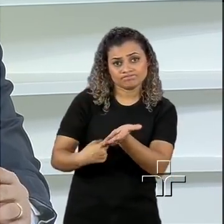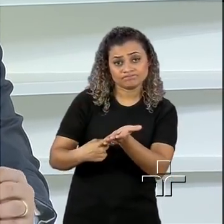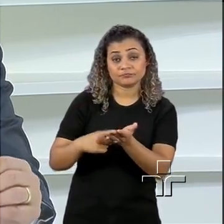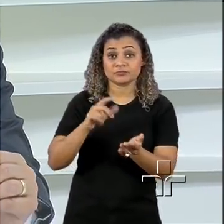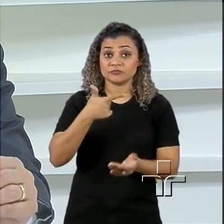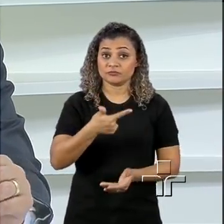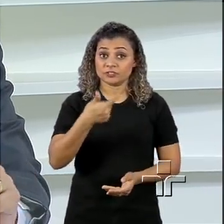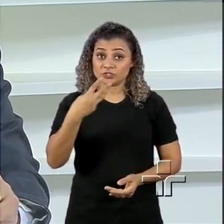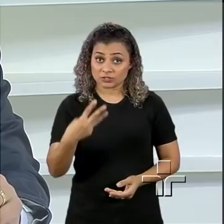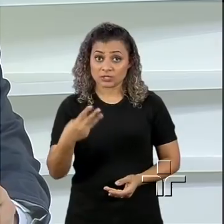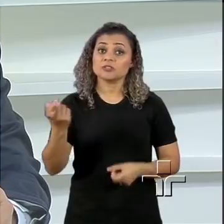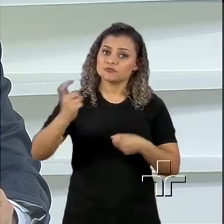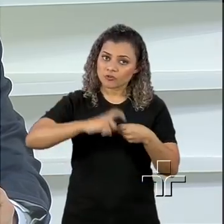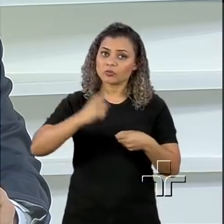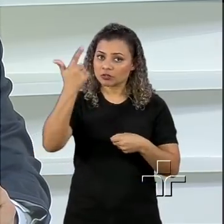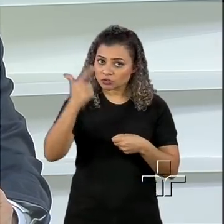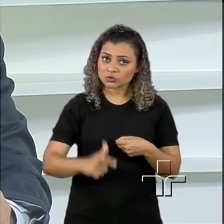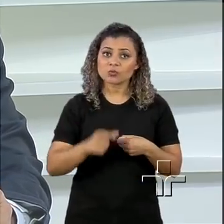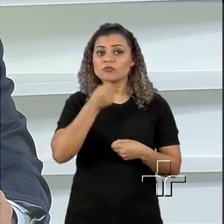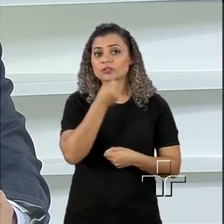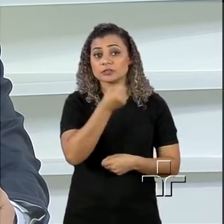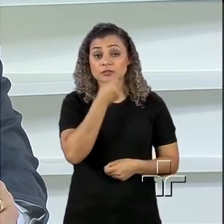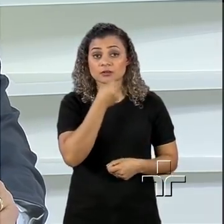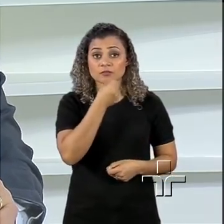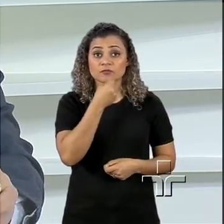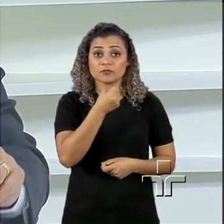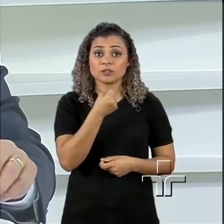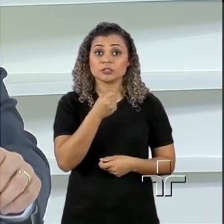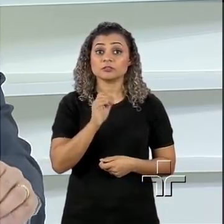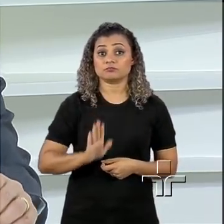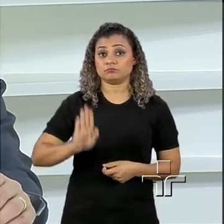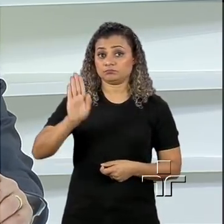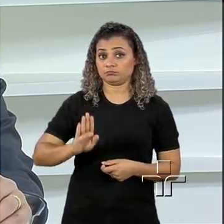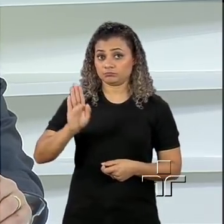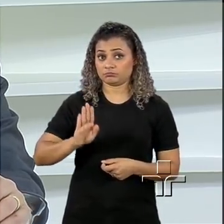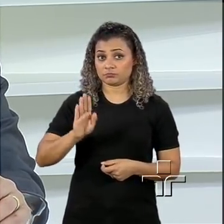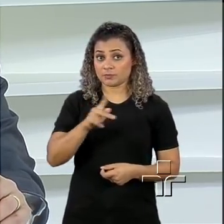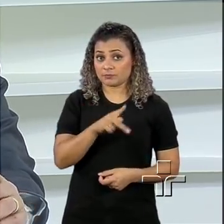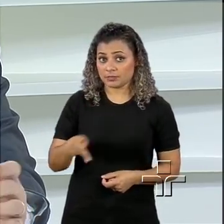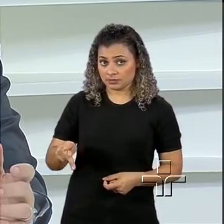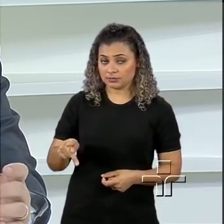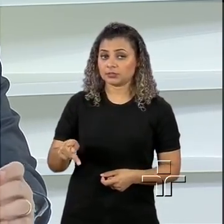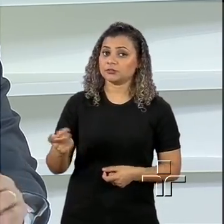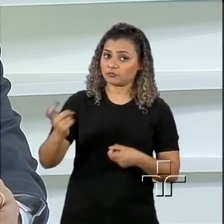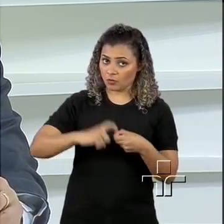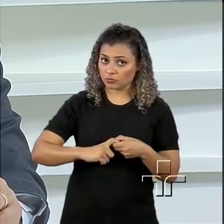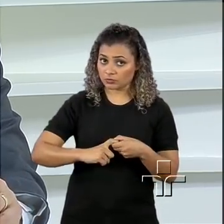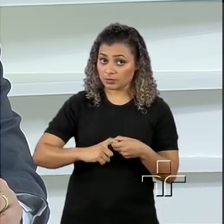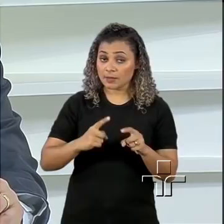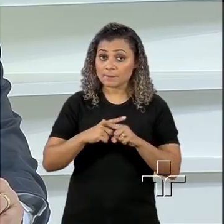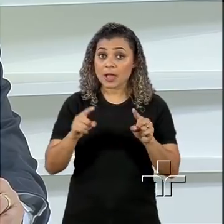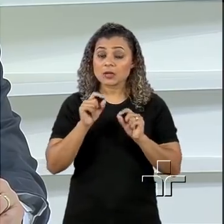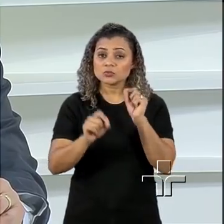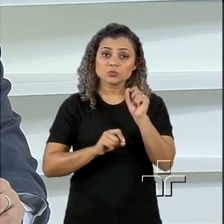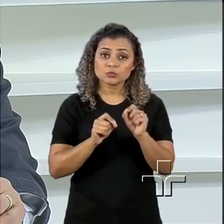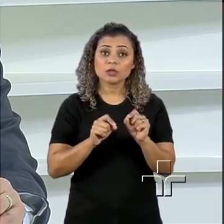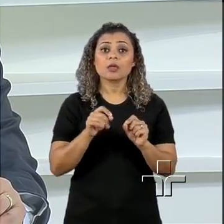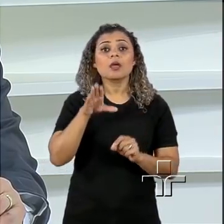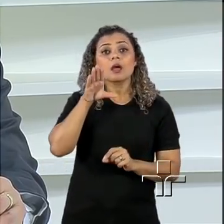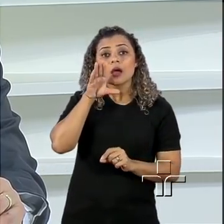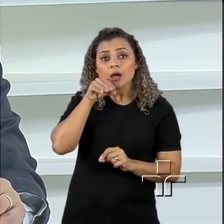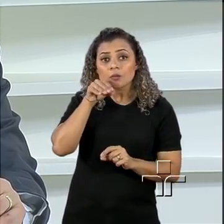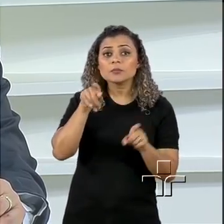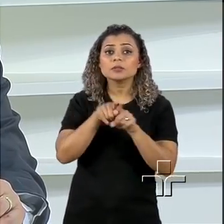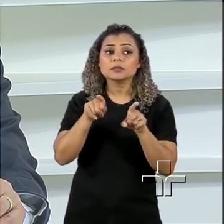23, retomaremos a nossa série de entrevistas com os pré-candidatos à presidência, com o ex-governador de São Paulo, Geraldo Alckmin,